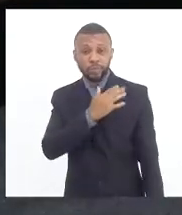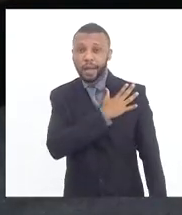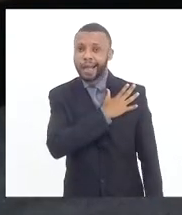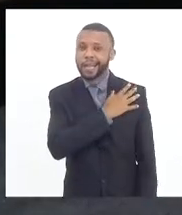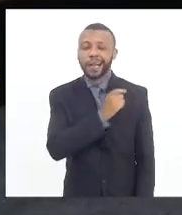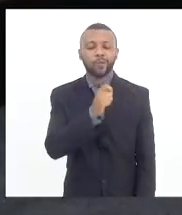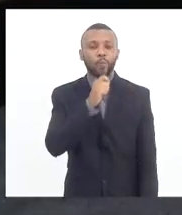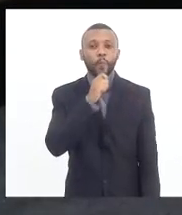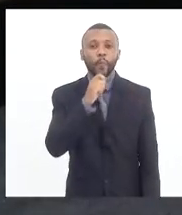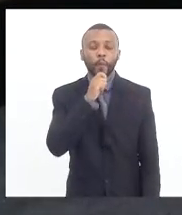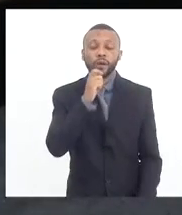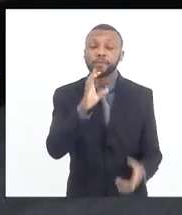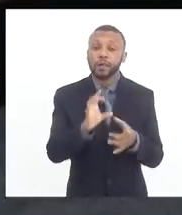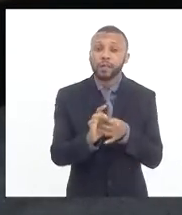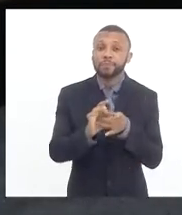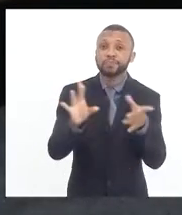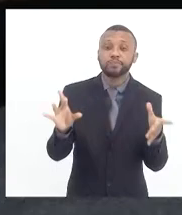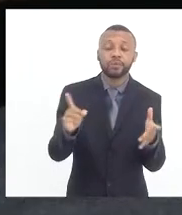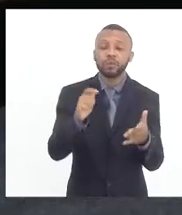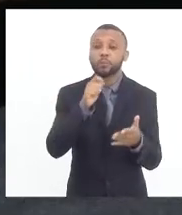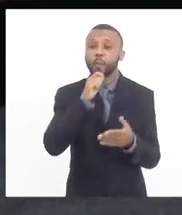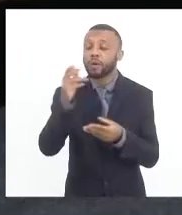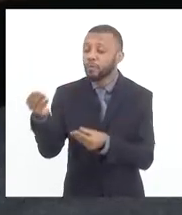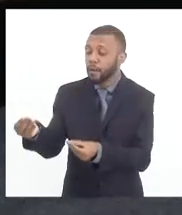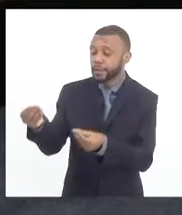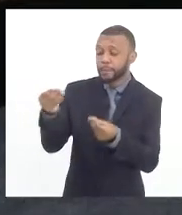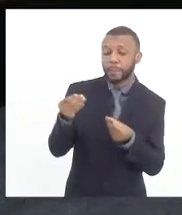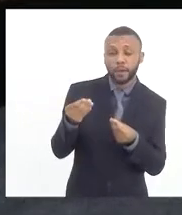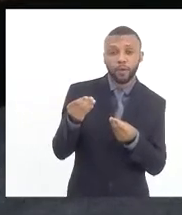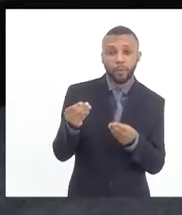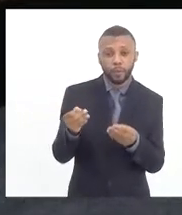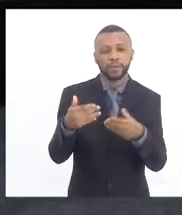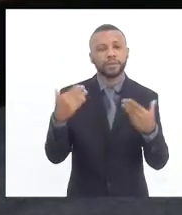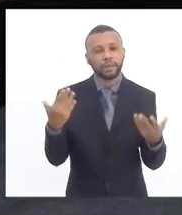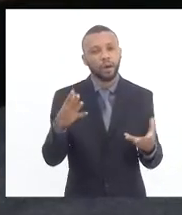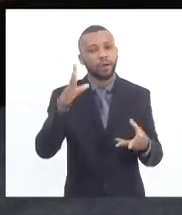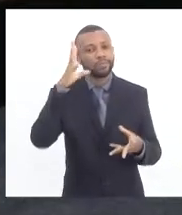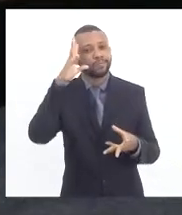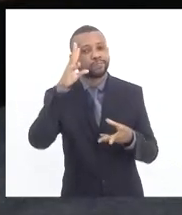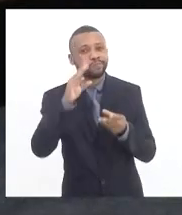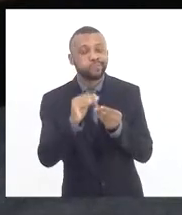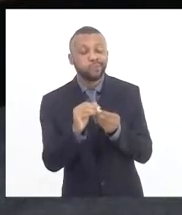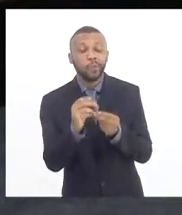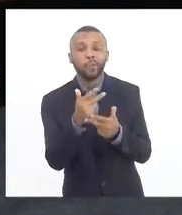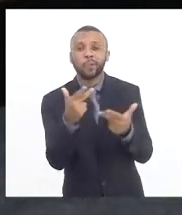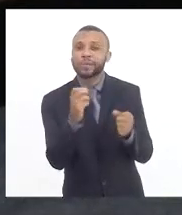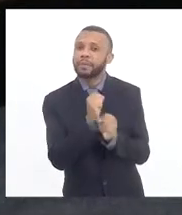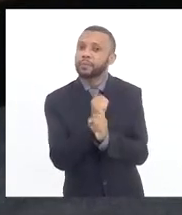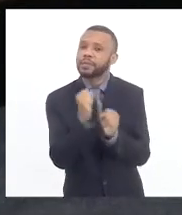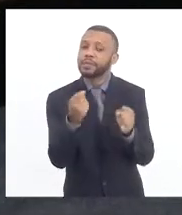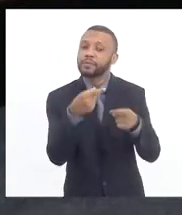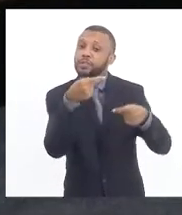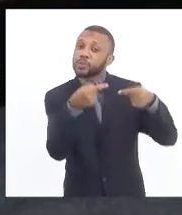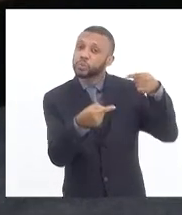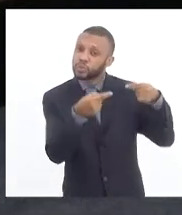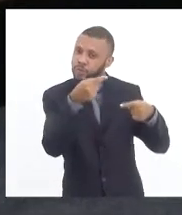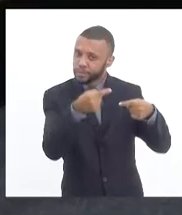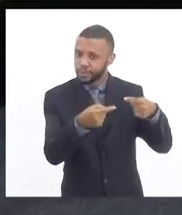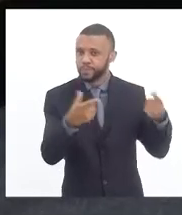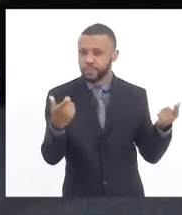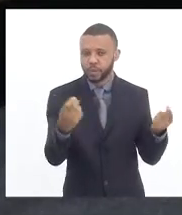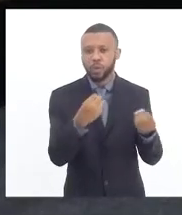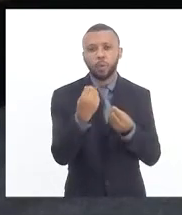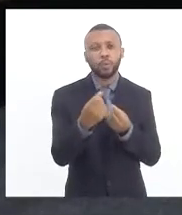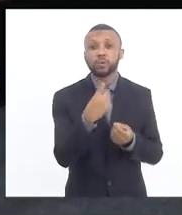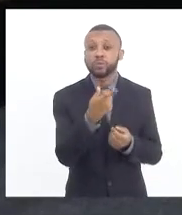sequer foi disponibilizado então por aí só uma coisa indiscutível como a gente falou lá